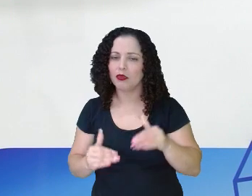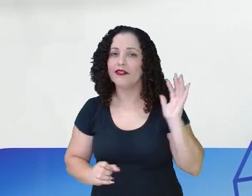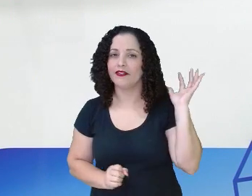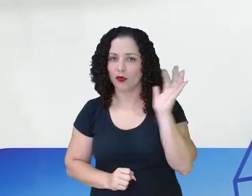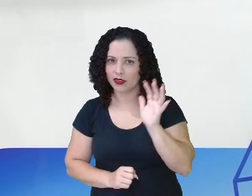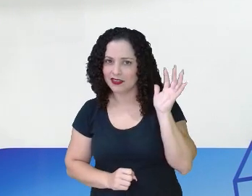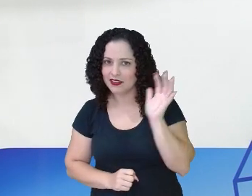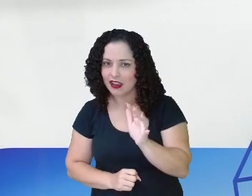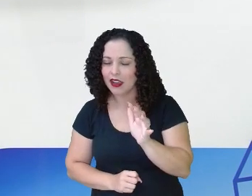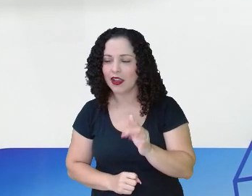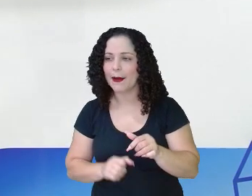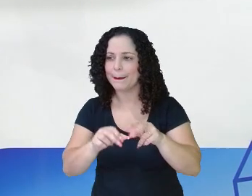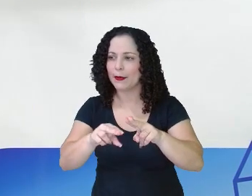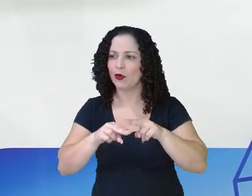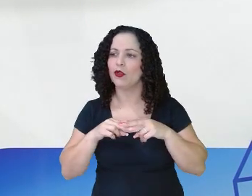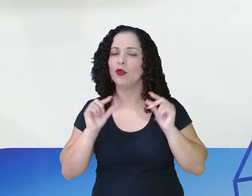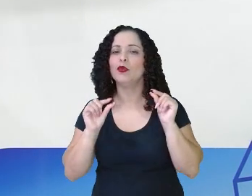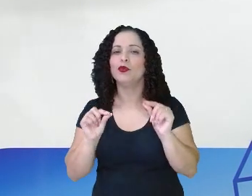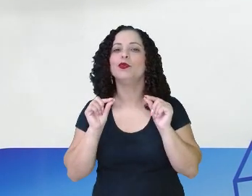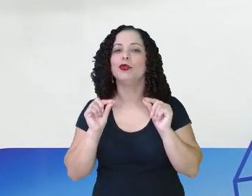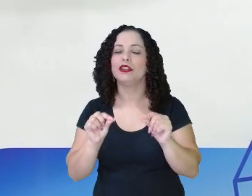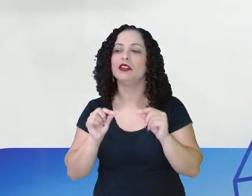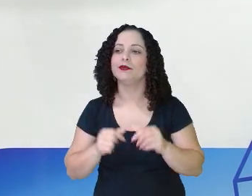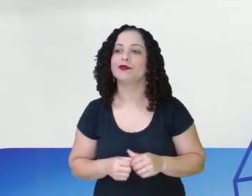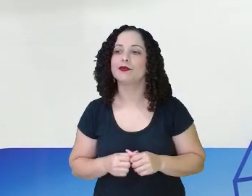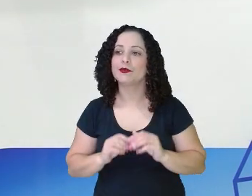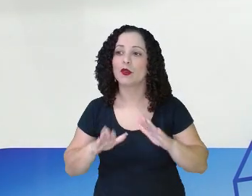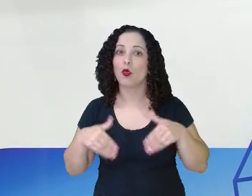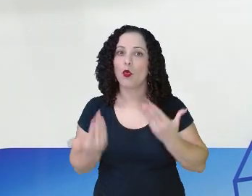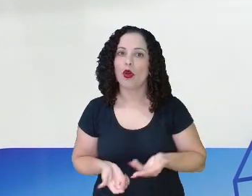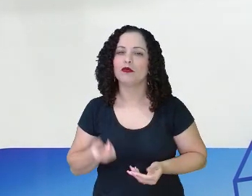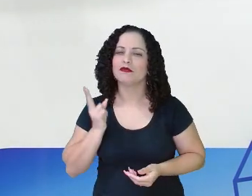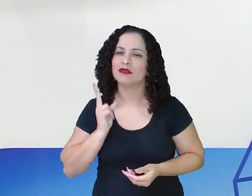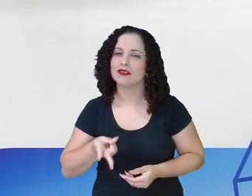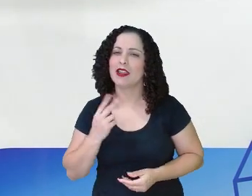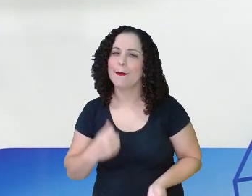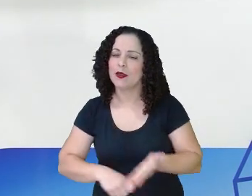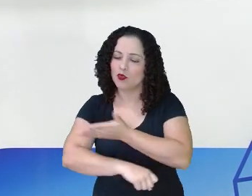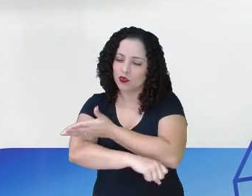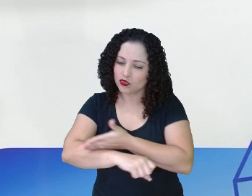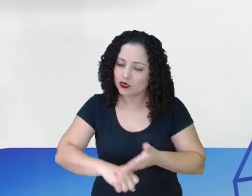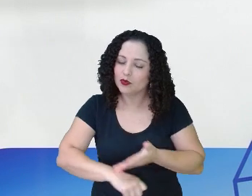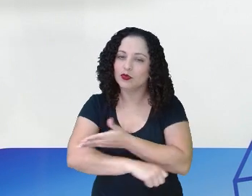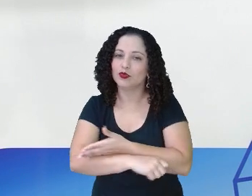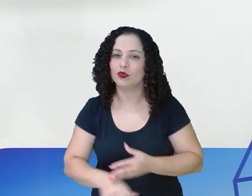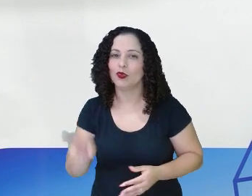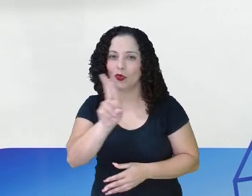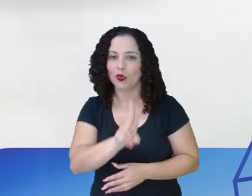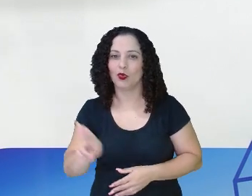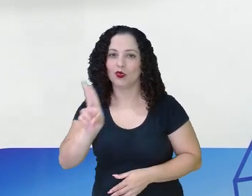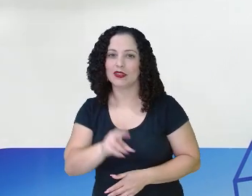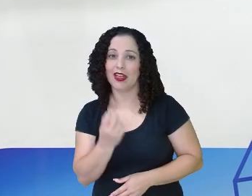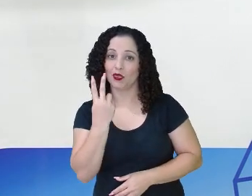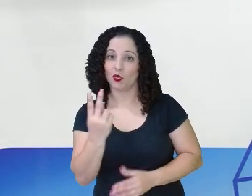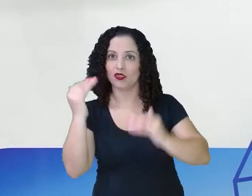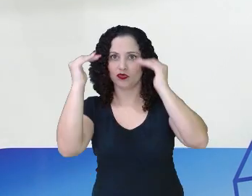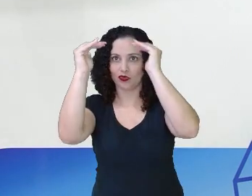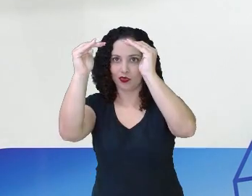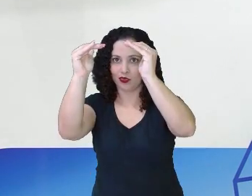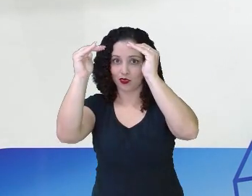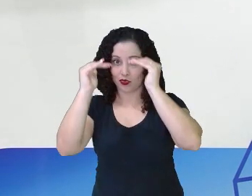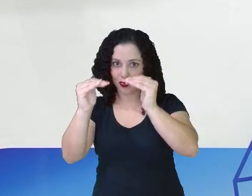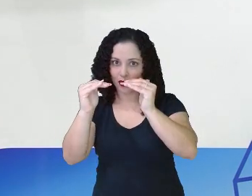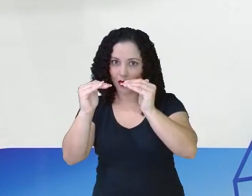sim. Por quê? Normalmente, a gente está acostumado a utilizar 2 parcelas. Quando a gente